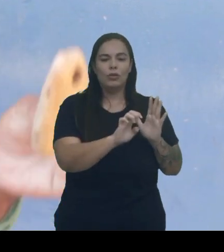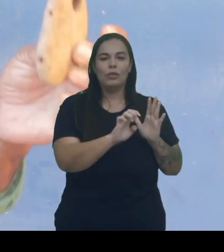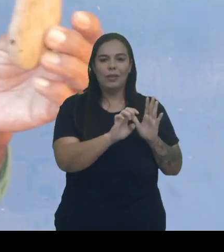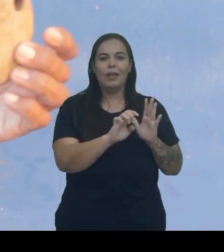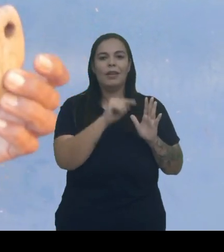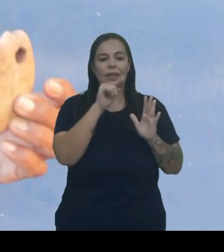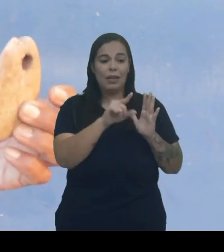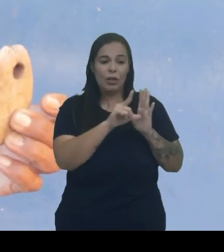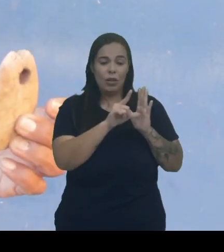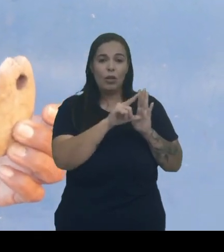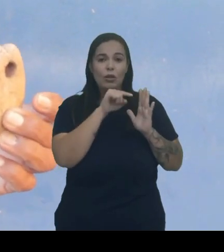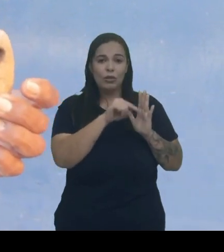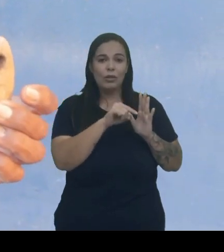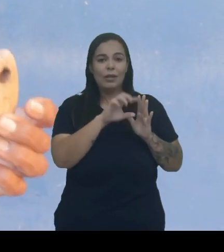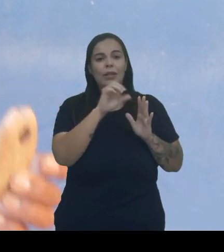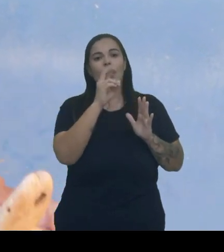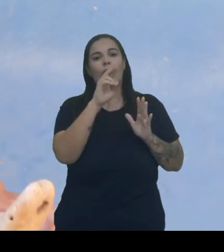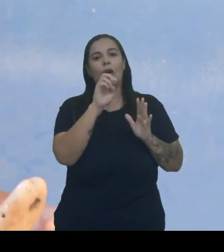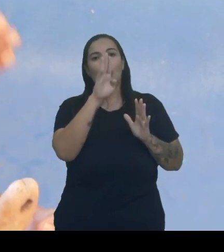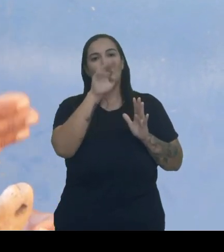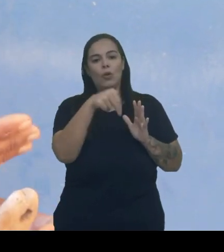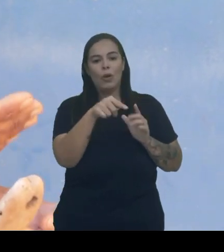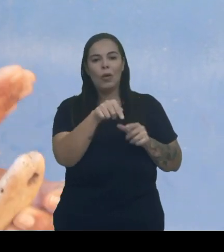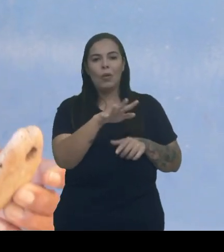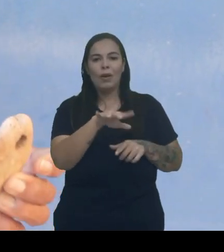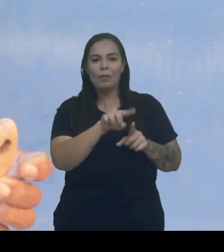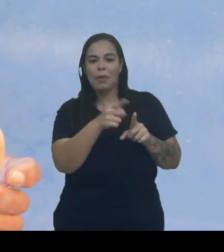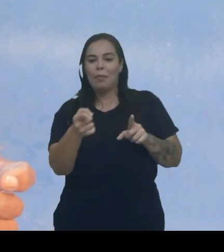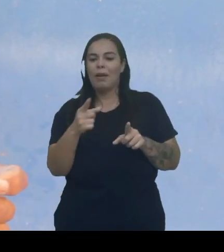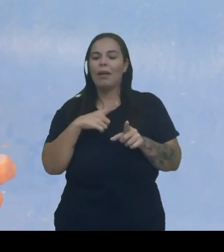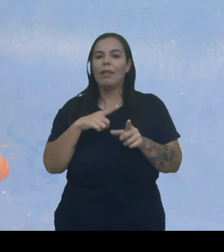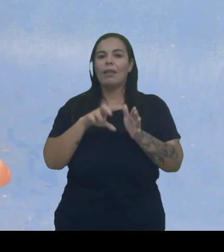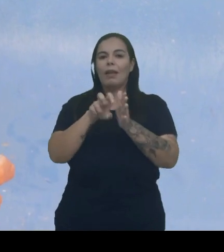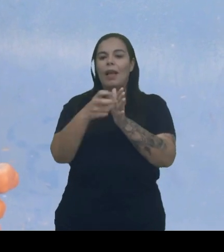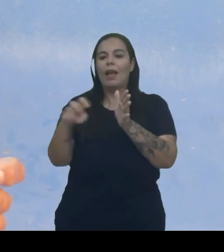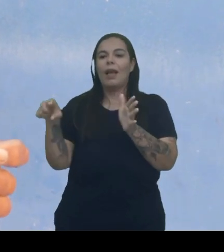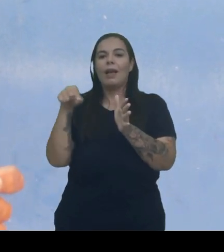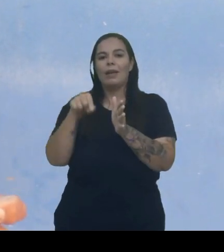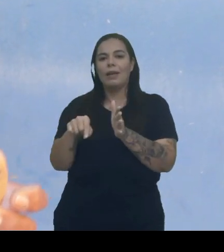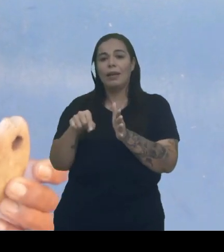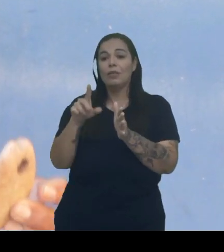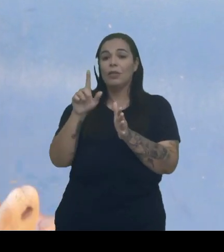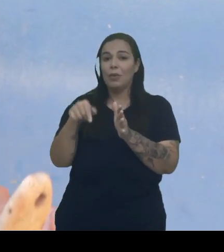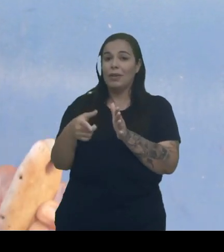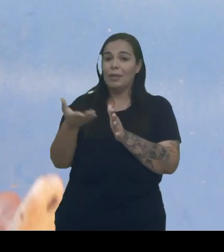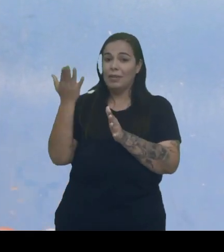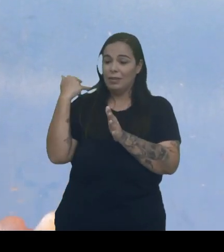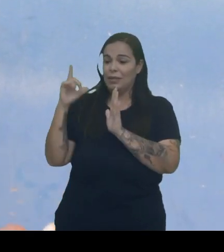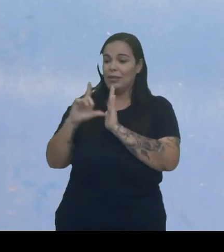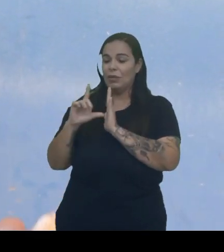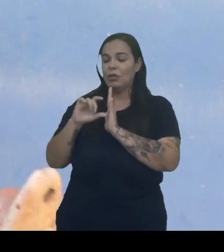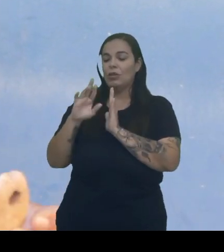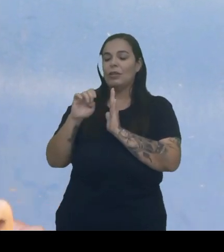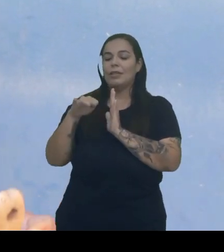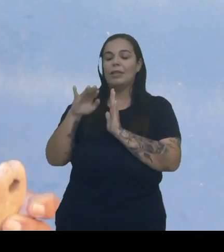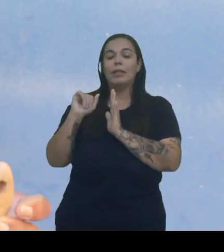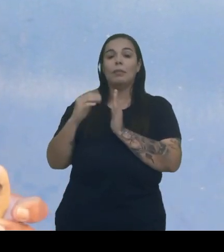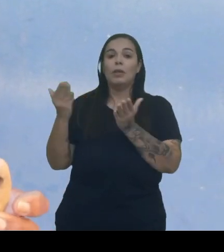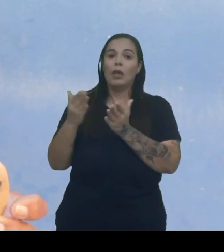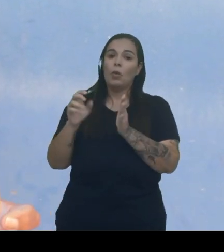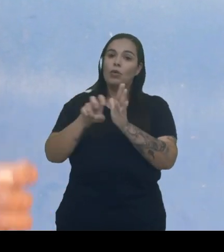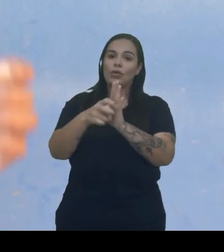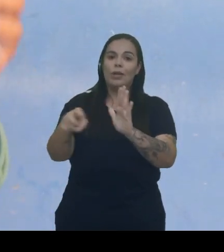não? Cerâmica, a Kroll, exatamente, ali é a Kroll. Tem a Kroll, mais pra cá tem a garagem da Penotiba. A cerâmica era ali onde é a garagem da Penotiba